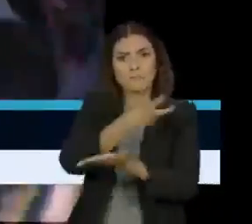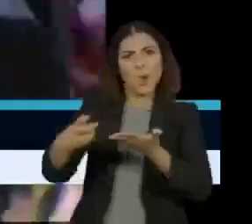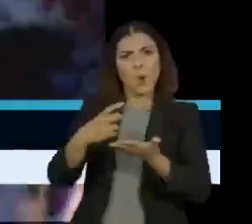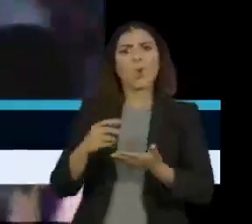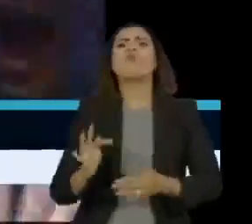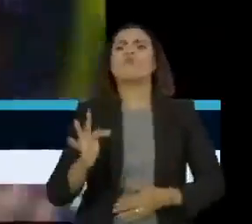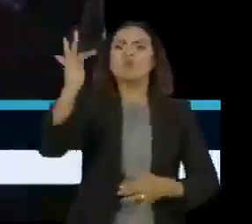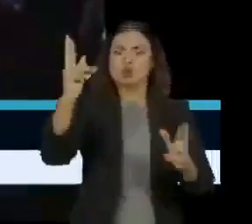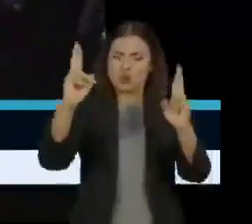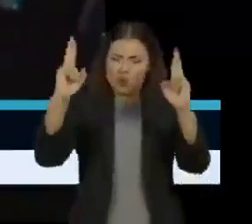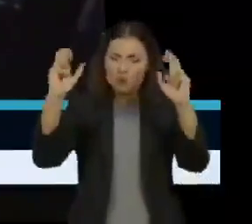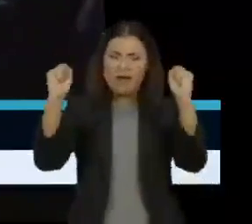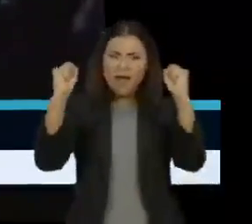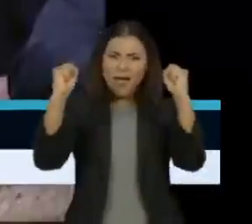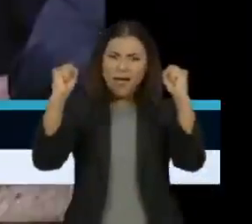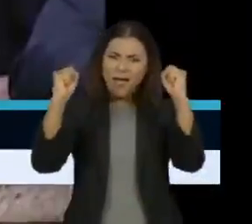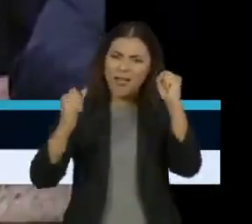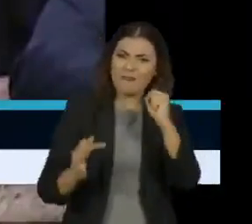futuro!